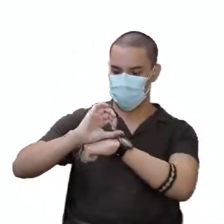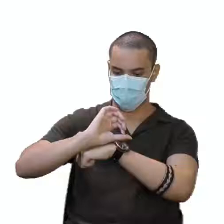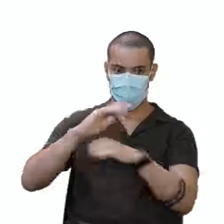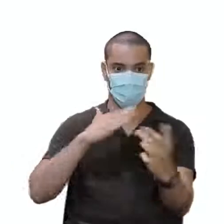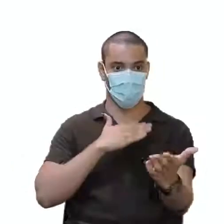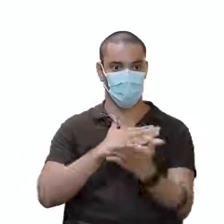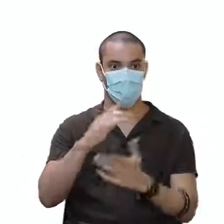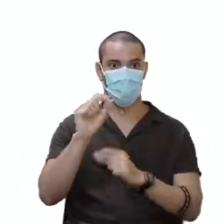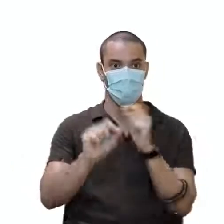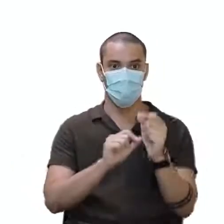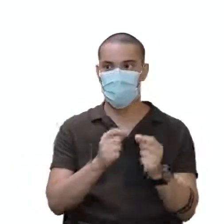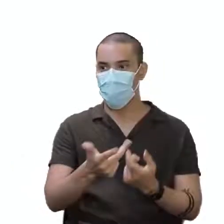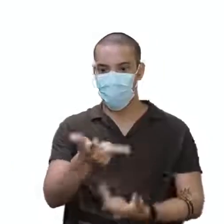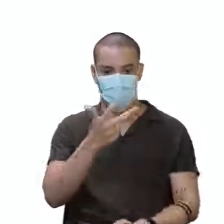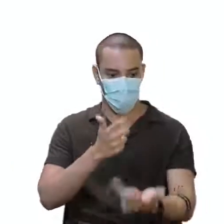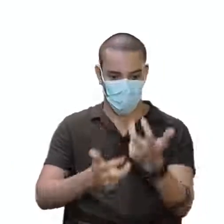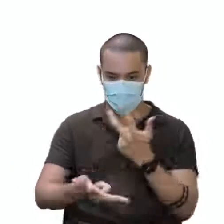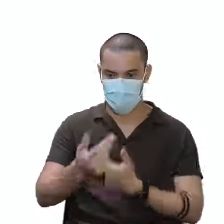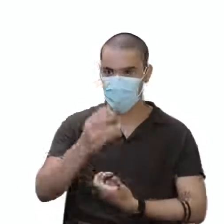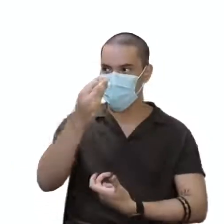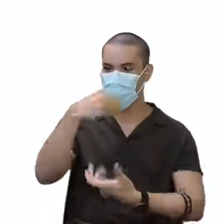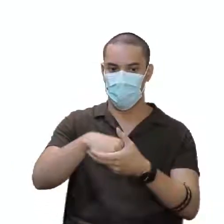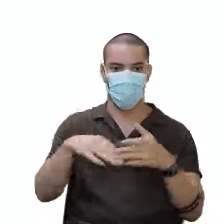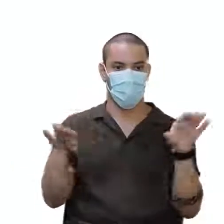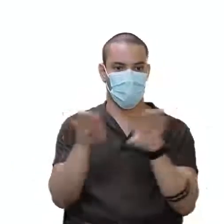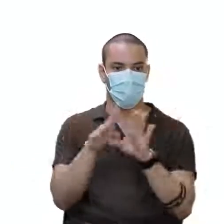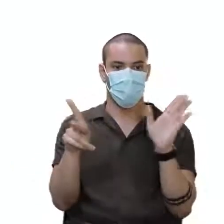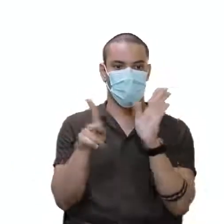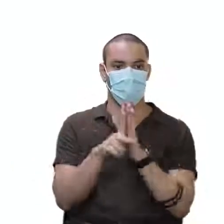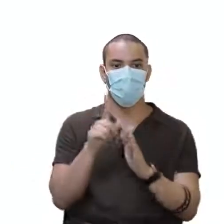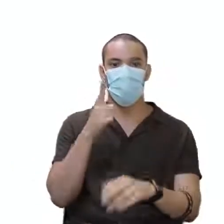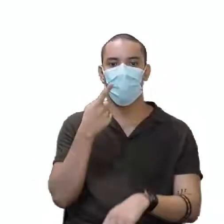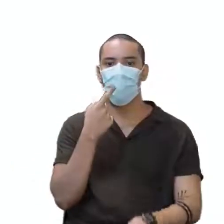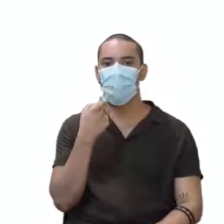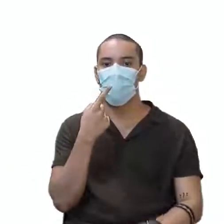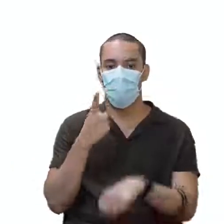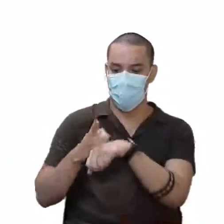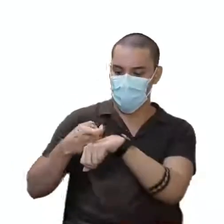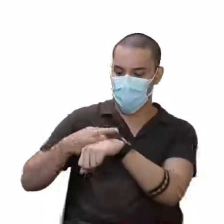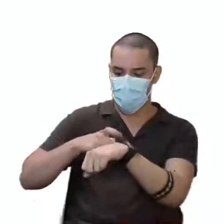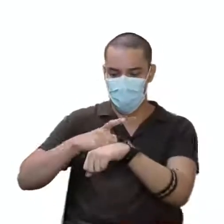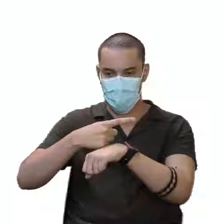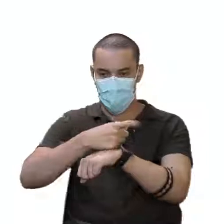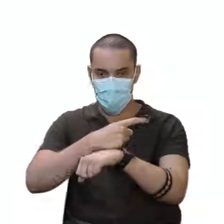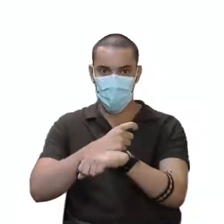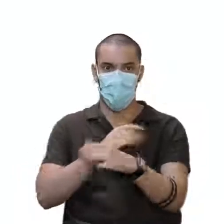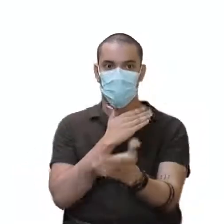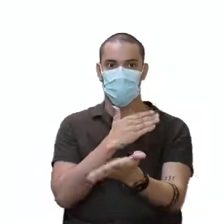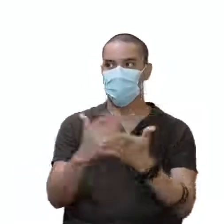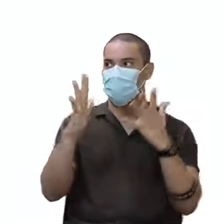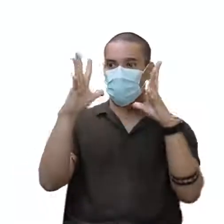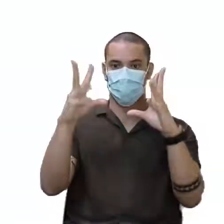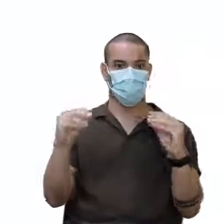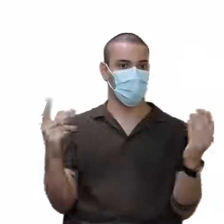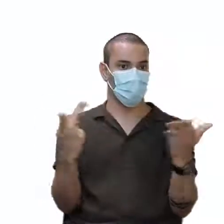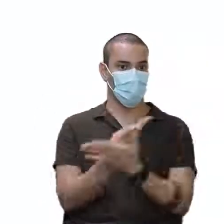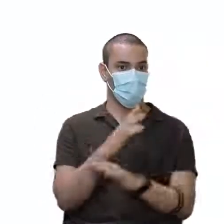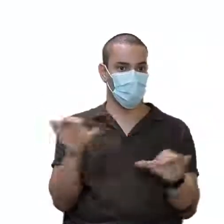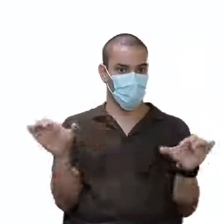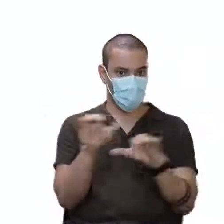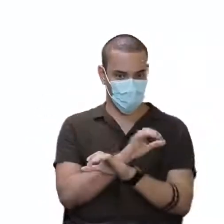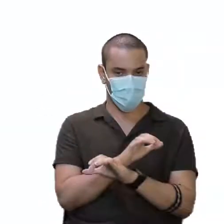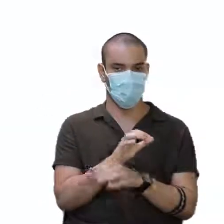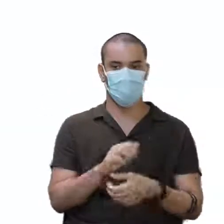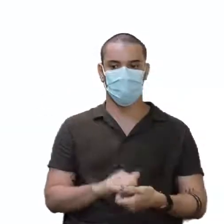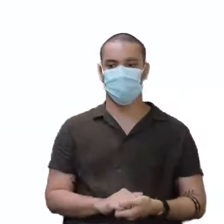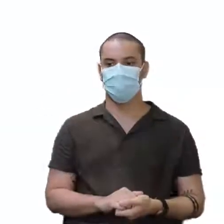alimentar ali dos resíduos, né, que estão no solo. São animais que têm aquela linguazinha raspadora, então eles vão raspar os substratos ali dos